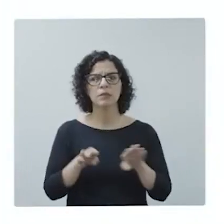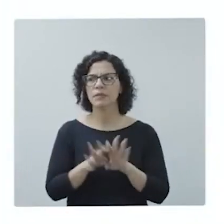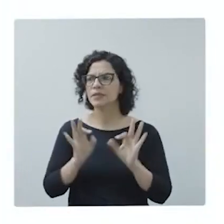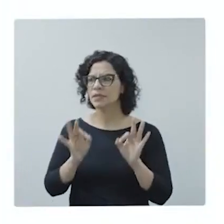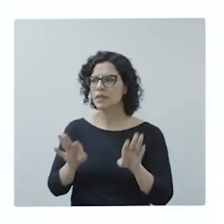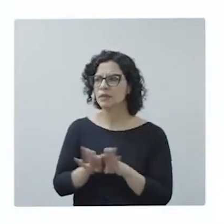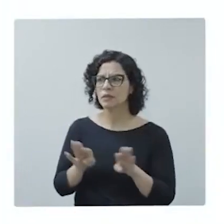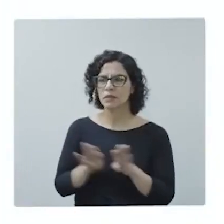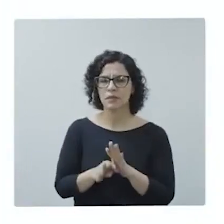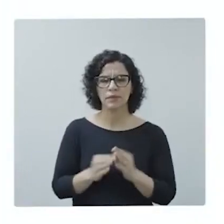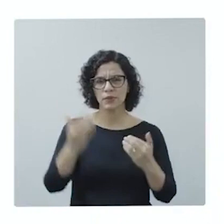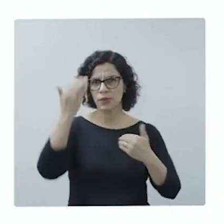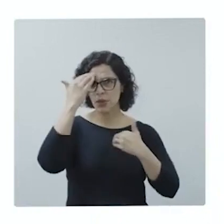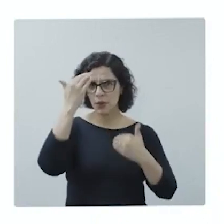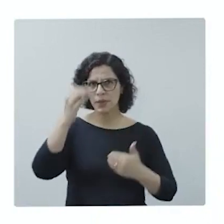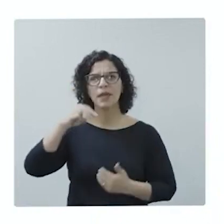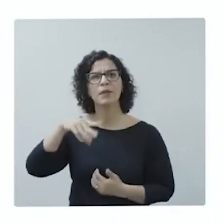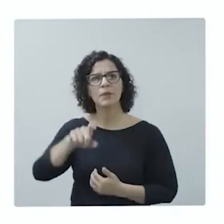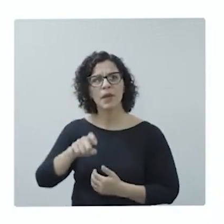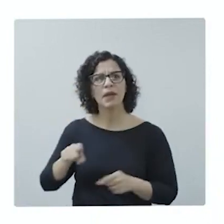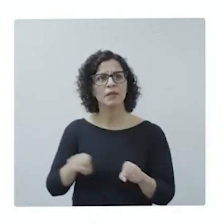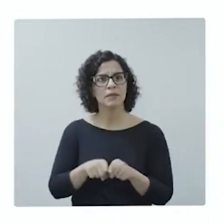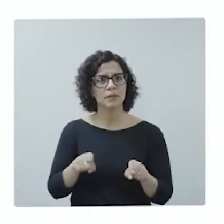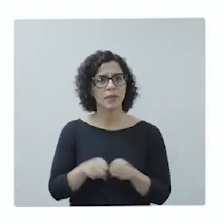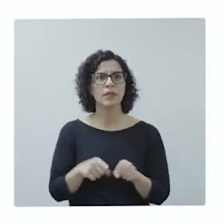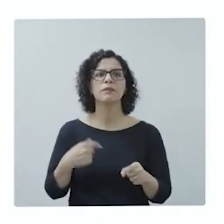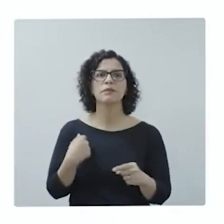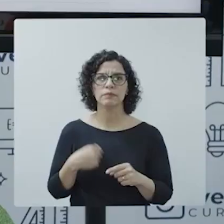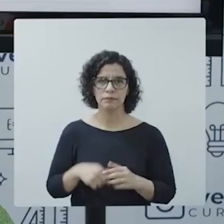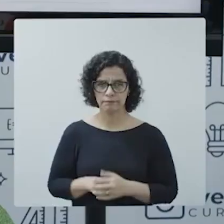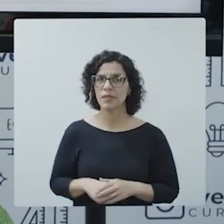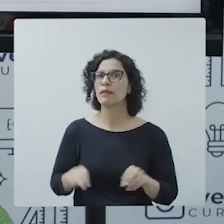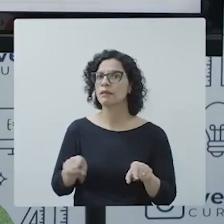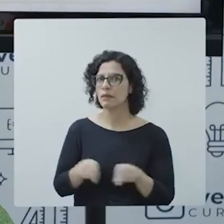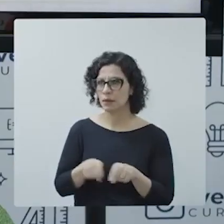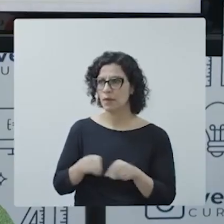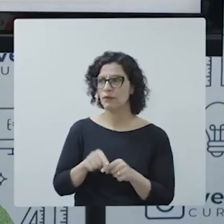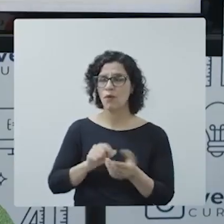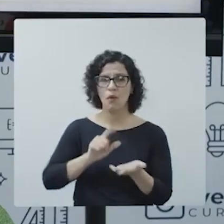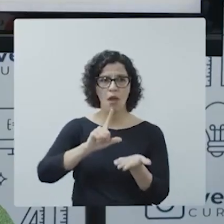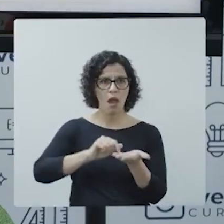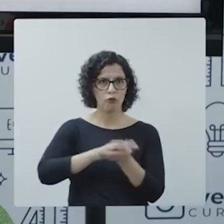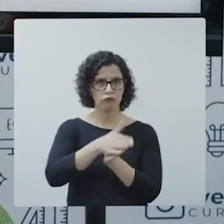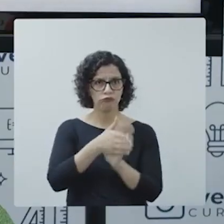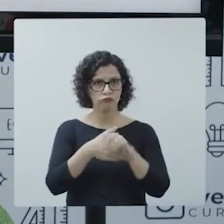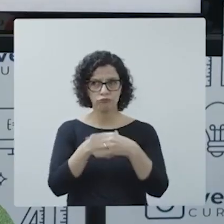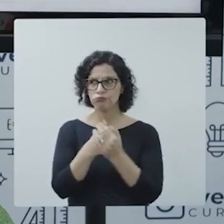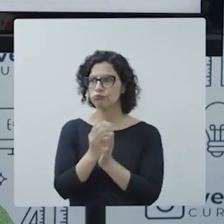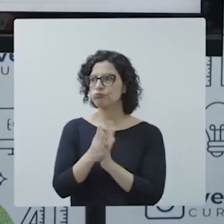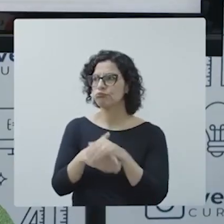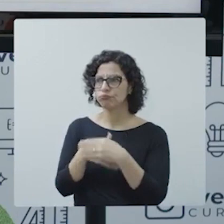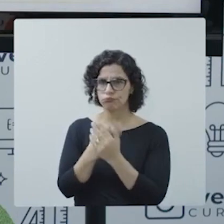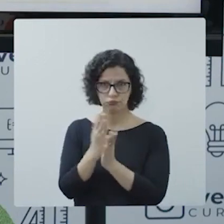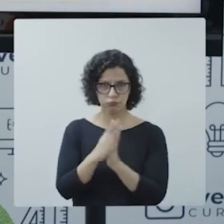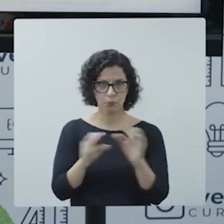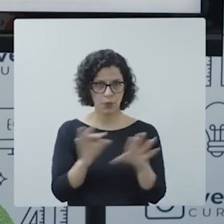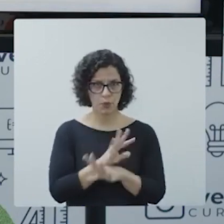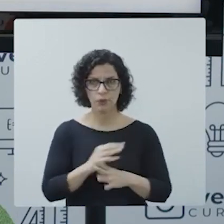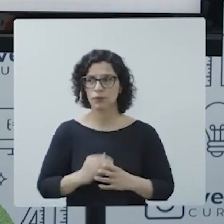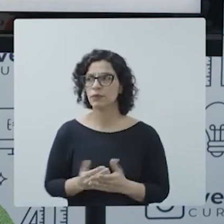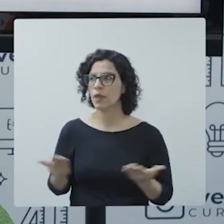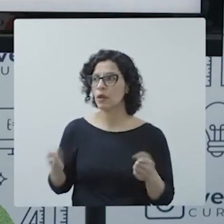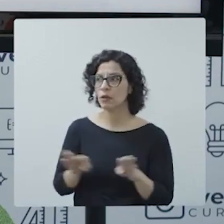Muito obrigado, Max. Eu também. Vou passar o álcool em gel aqui